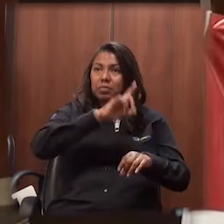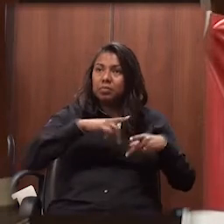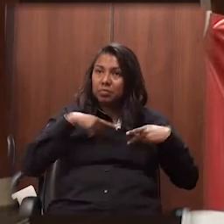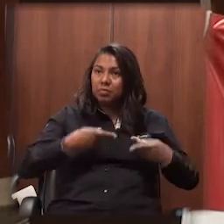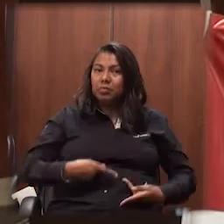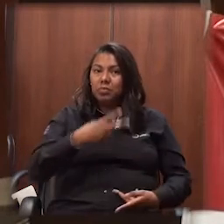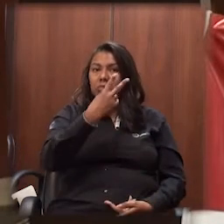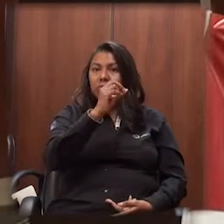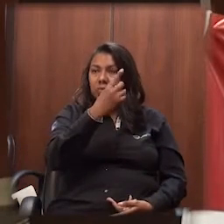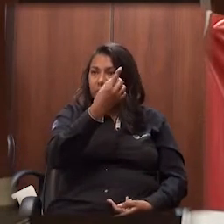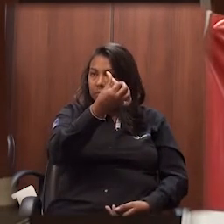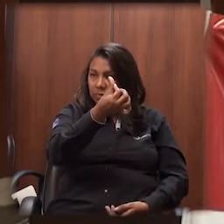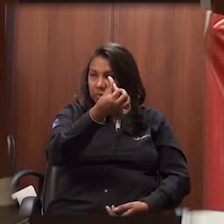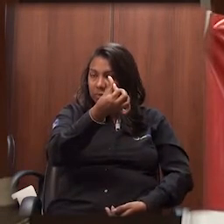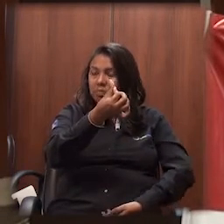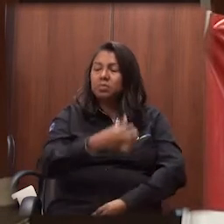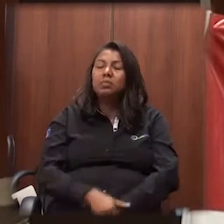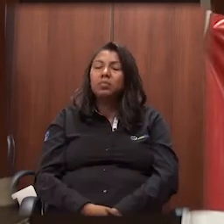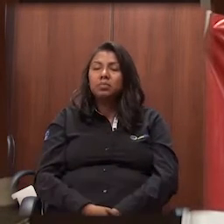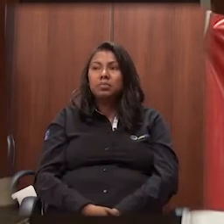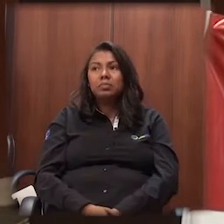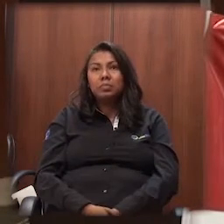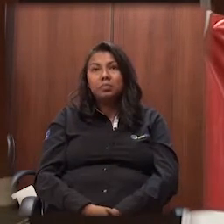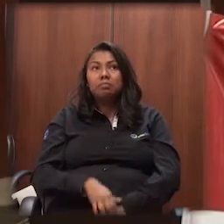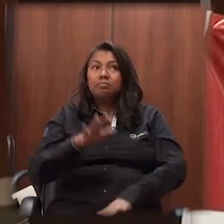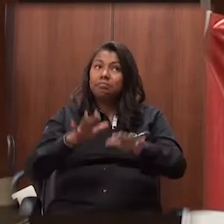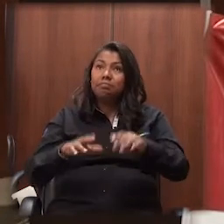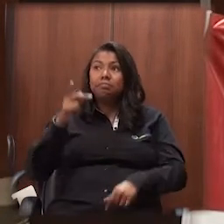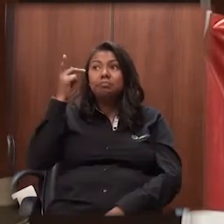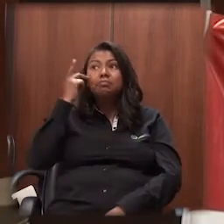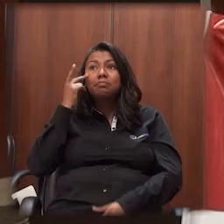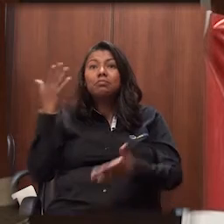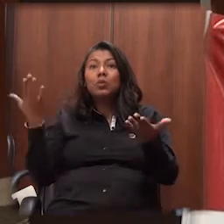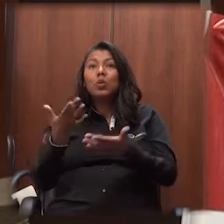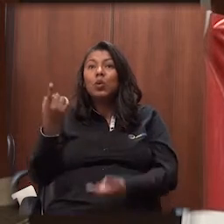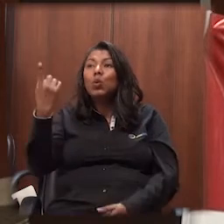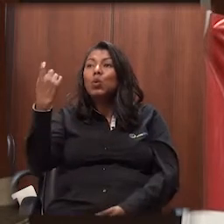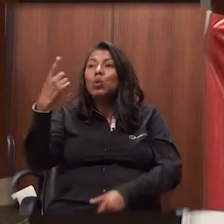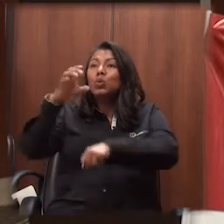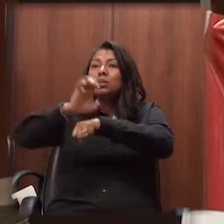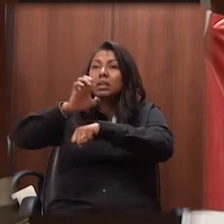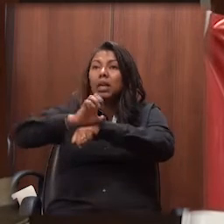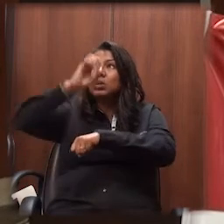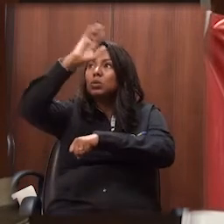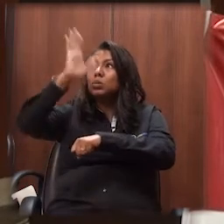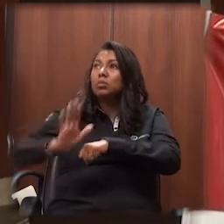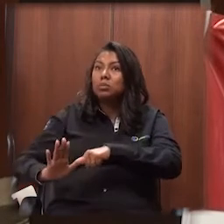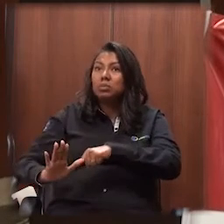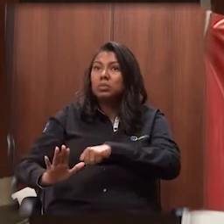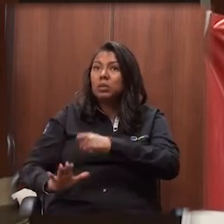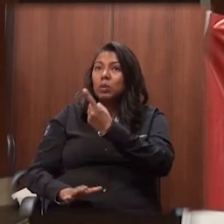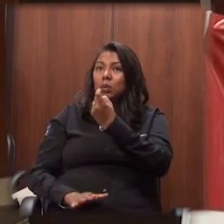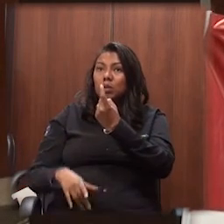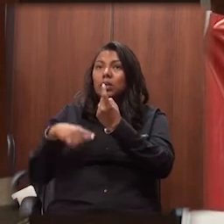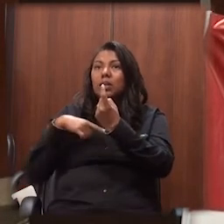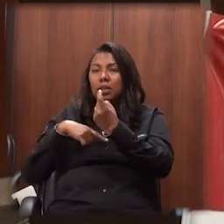Humanos 2016. Talvez São Paulo seja agora um dos únicos estados do Brasil que possui plano